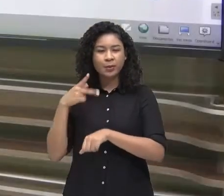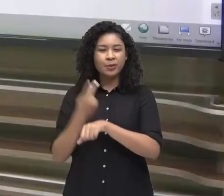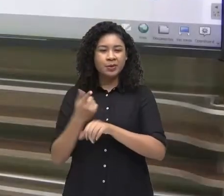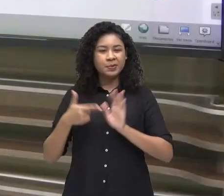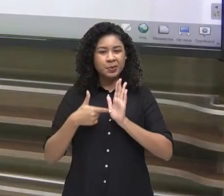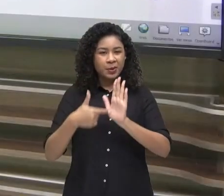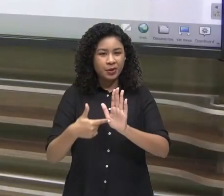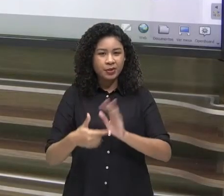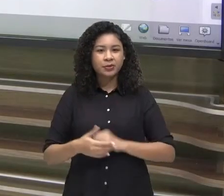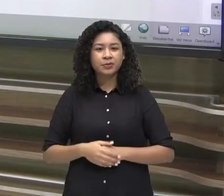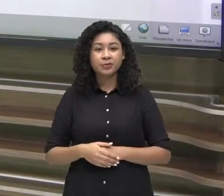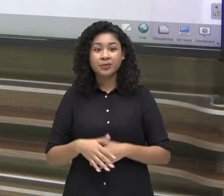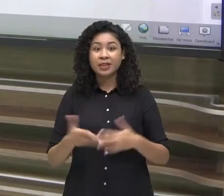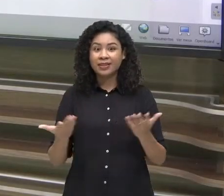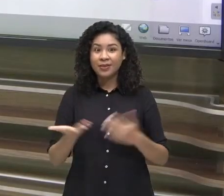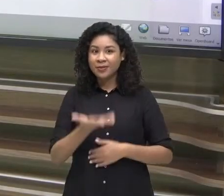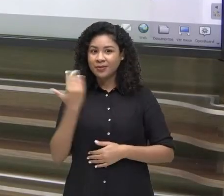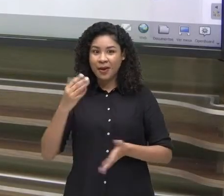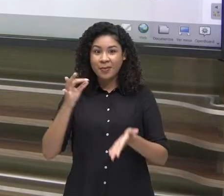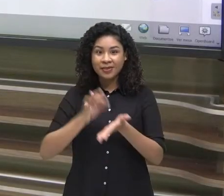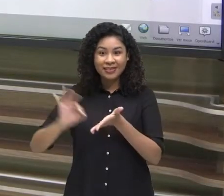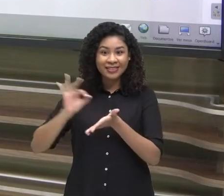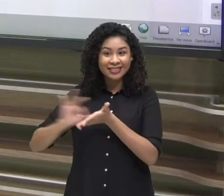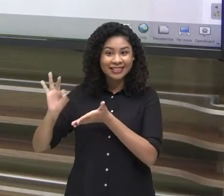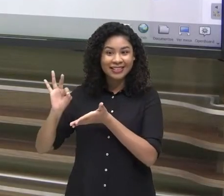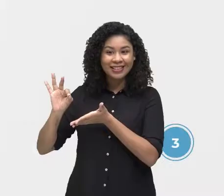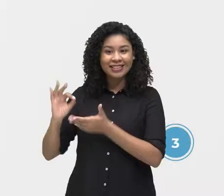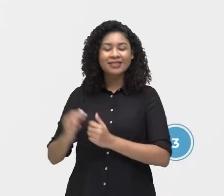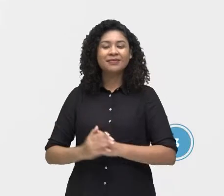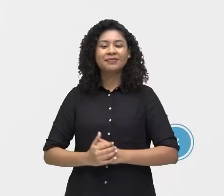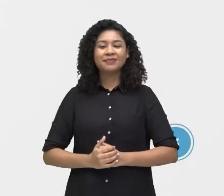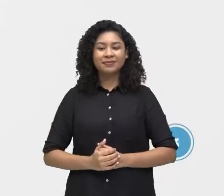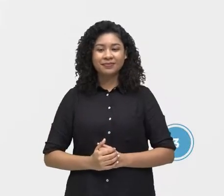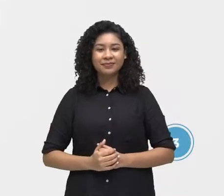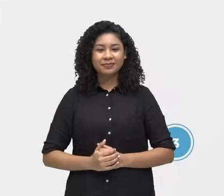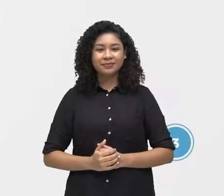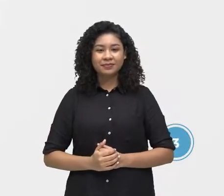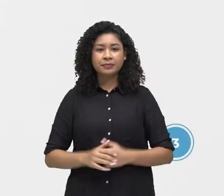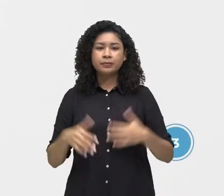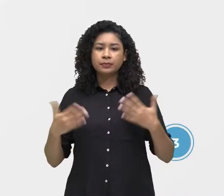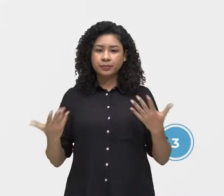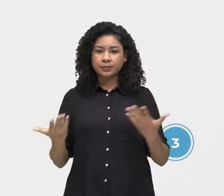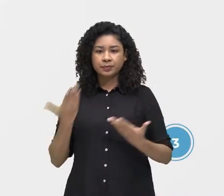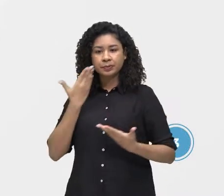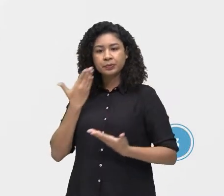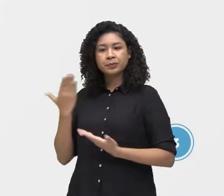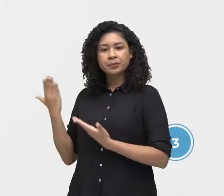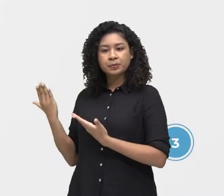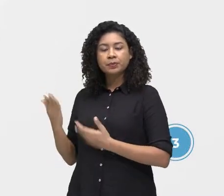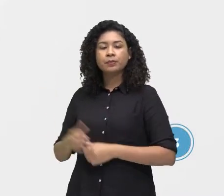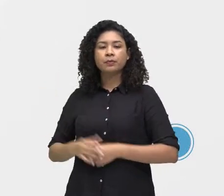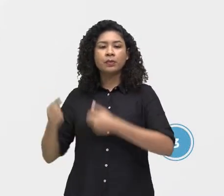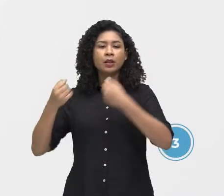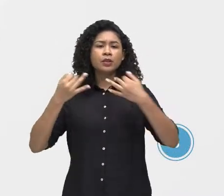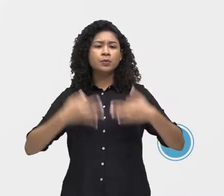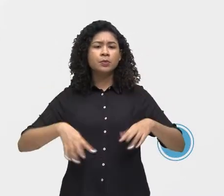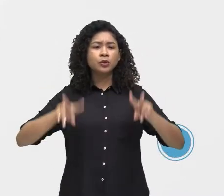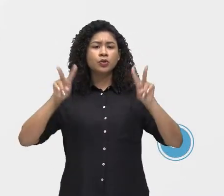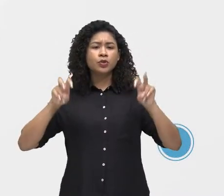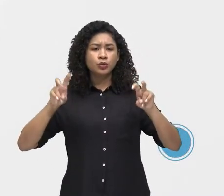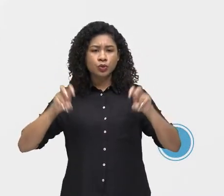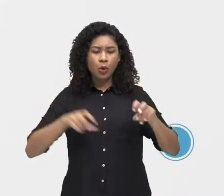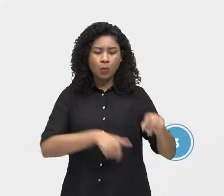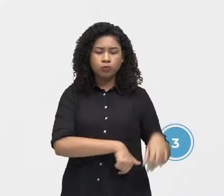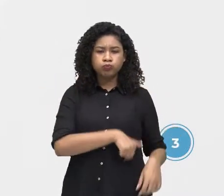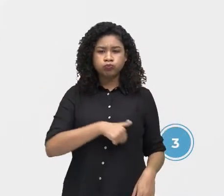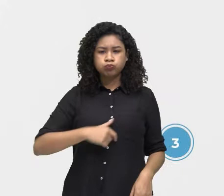vai conferir a nossa questão de número 1. Vamos lá para a nossa questão, olha lá. Então, a gente tem aí, ó, falando um pouquinho sobre o intestino grosso, né, que ele tem